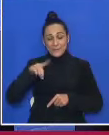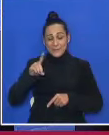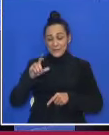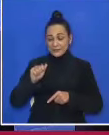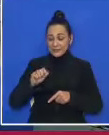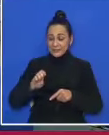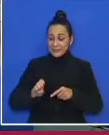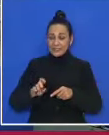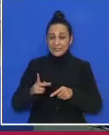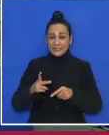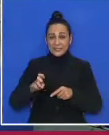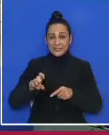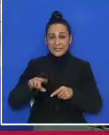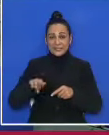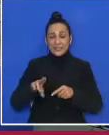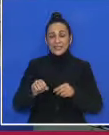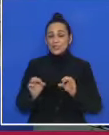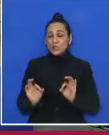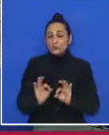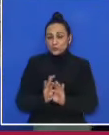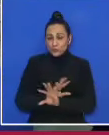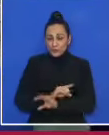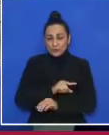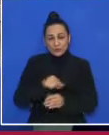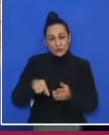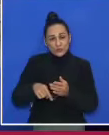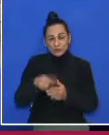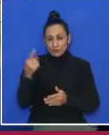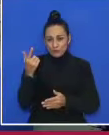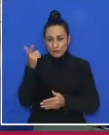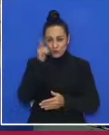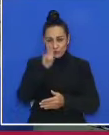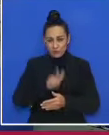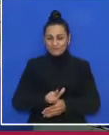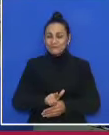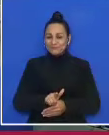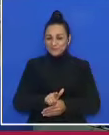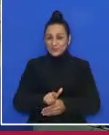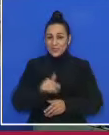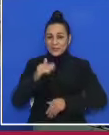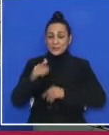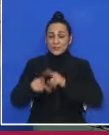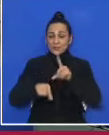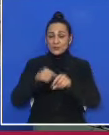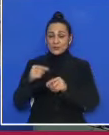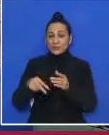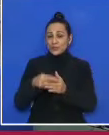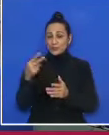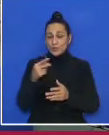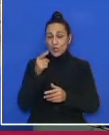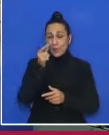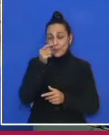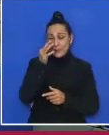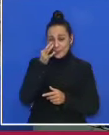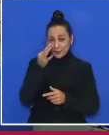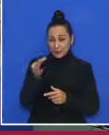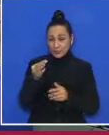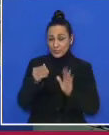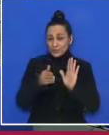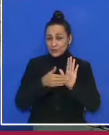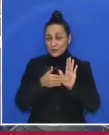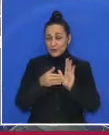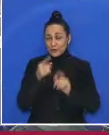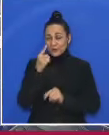Heleneide. Muito bem, tudo pronto. Você tem mais uma chance de ganhar na dupla Sena. Passaremos ao segundo sorteio. De olho na sua aposta.